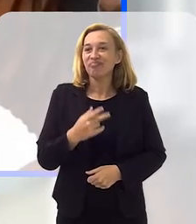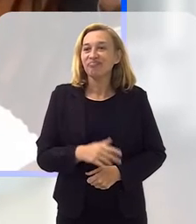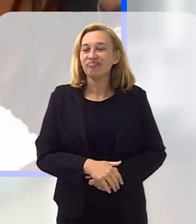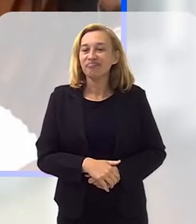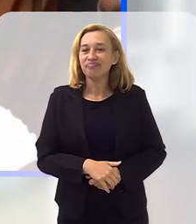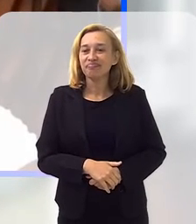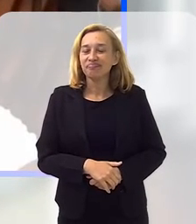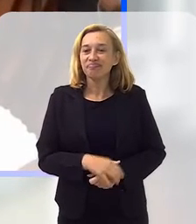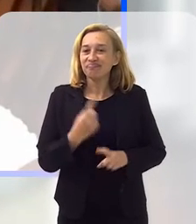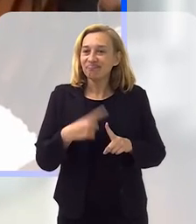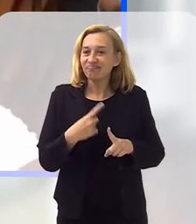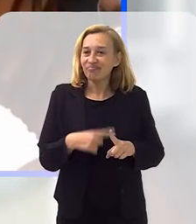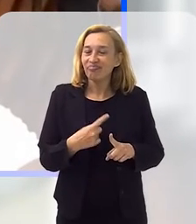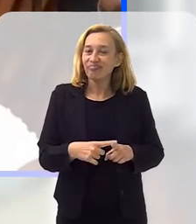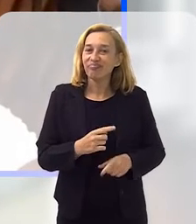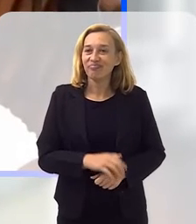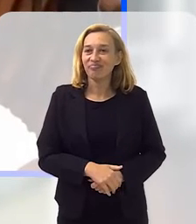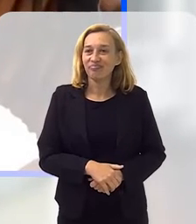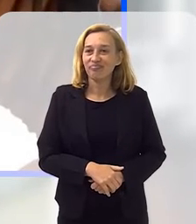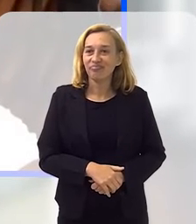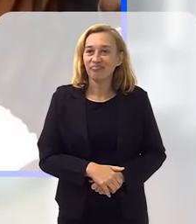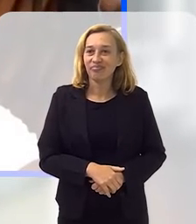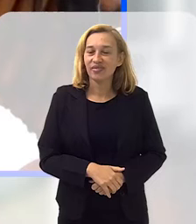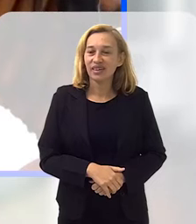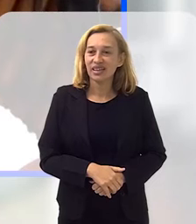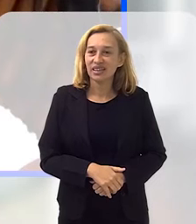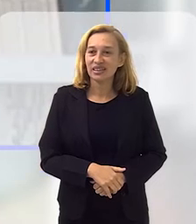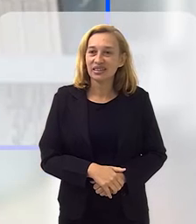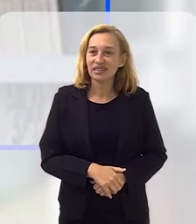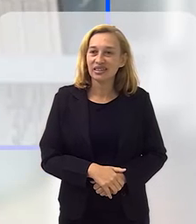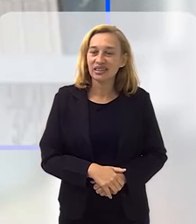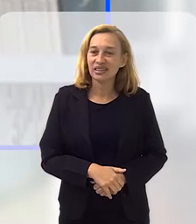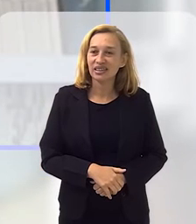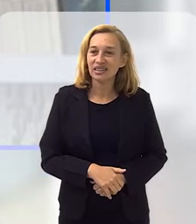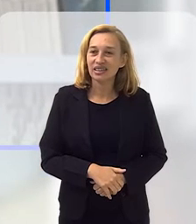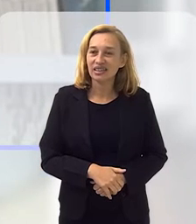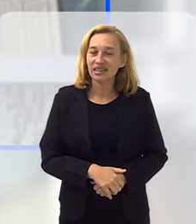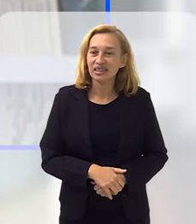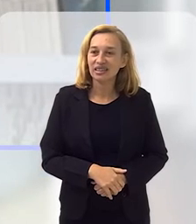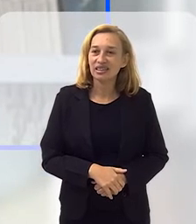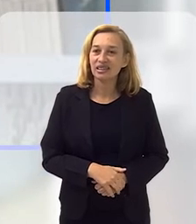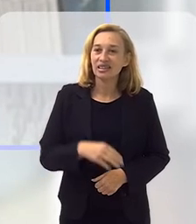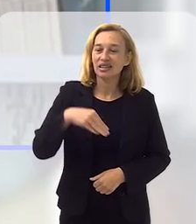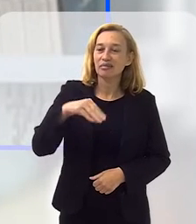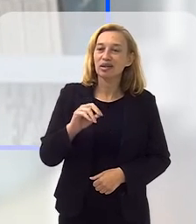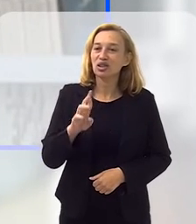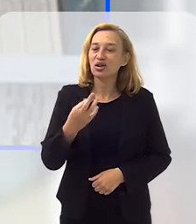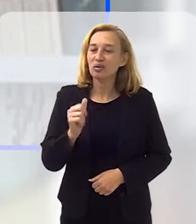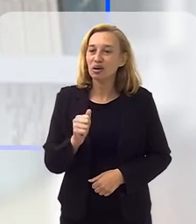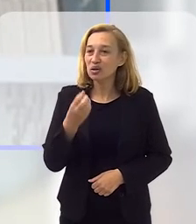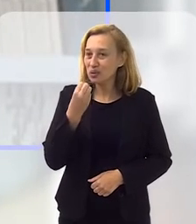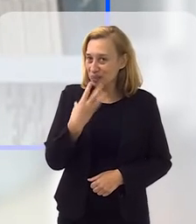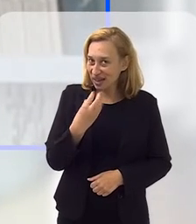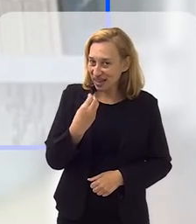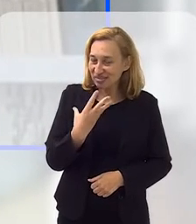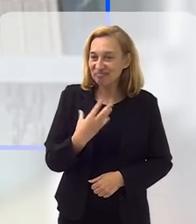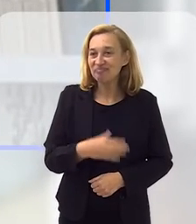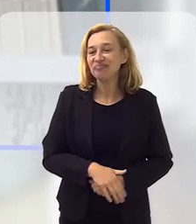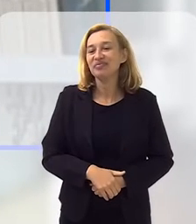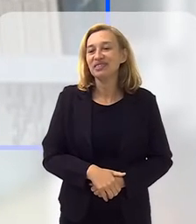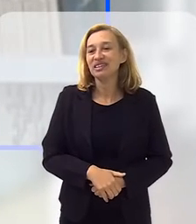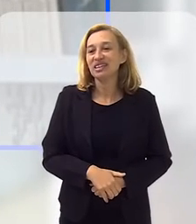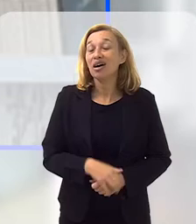a gente falar disso, porque com essa, que no livro que eu escrevi sobre Dona Ivone, eu chamo de Manobra do Bem, da mãe dela,